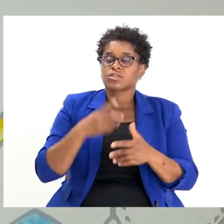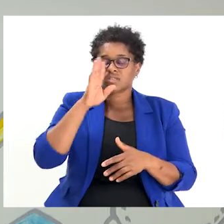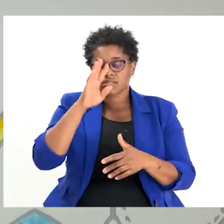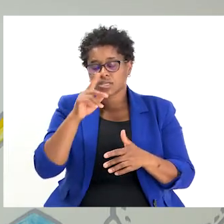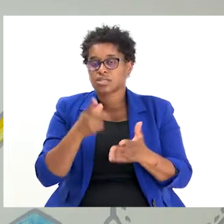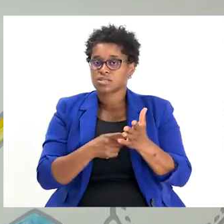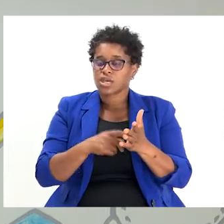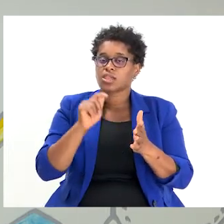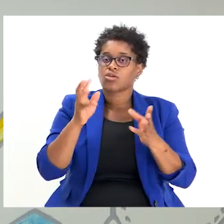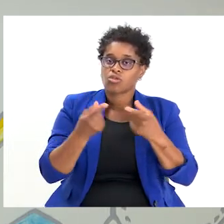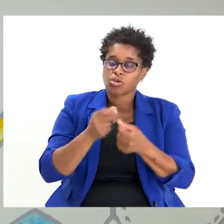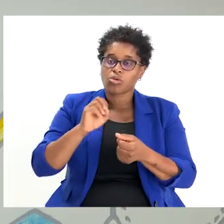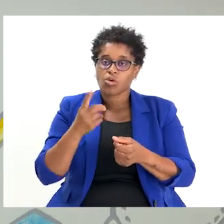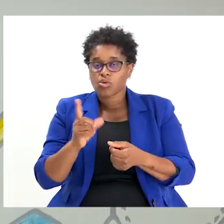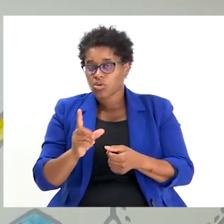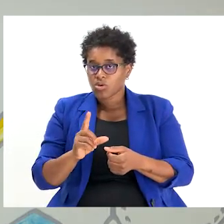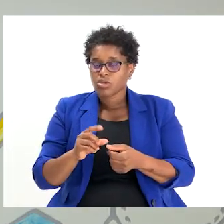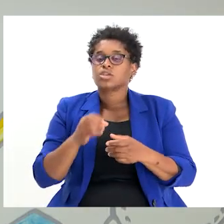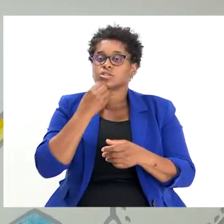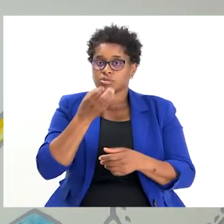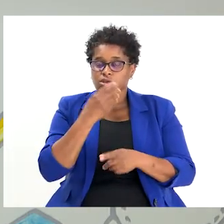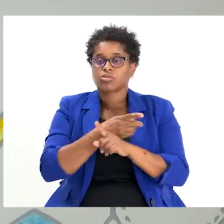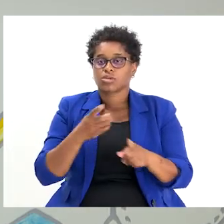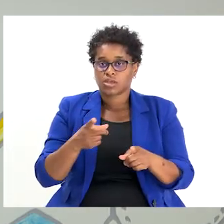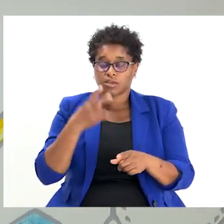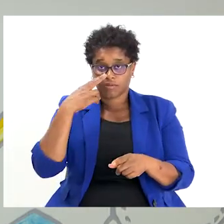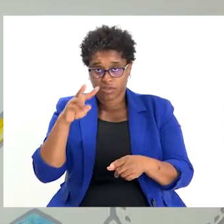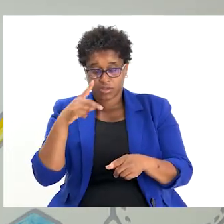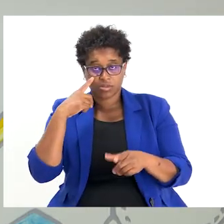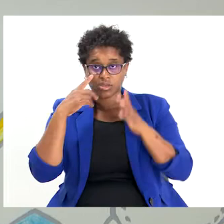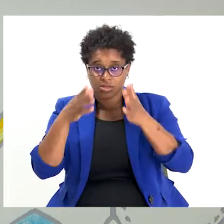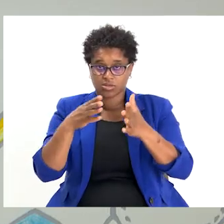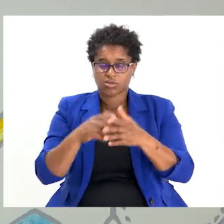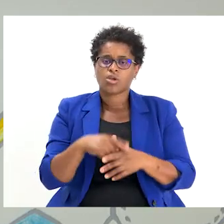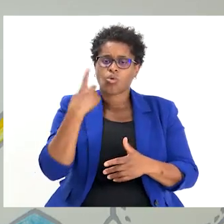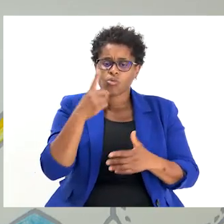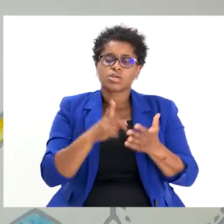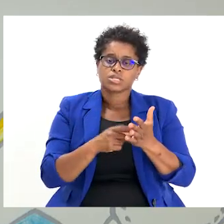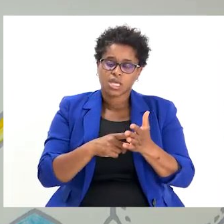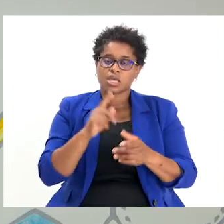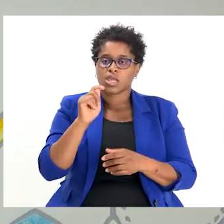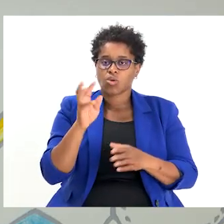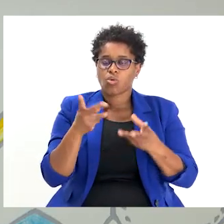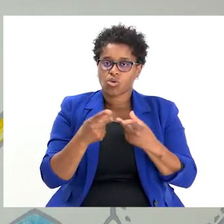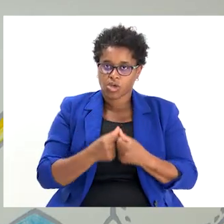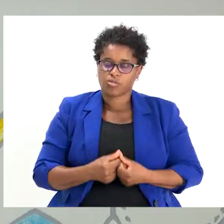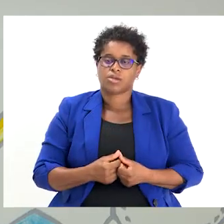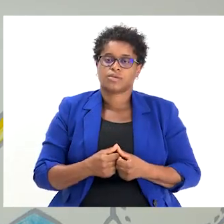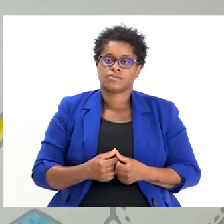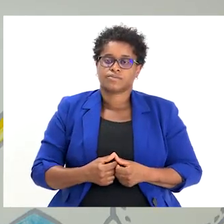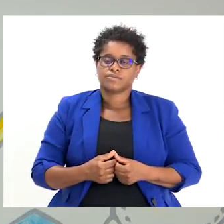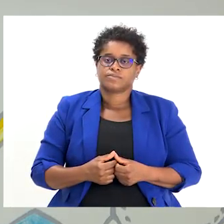e justificar. Preste também atenção à diferença. Uma necessidade é econômica